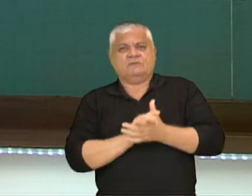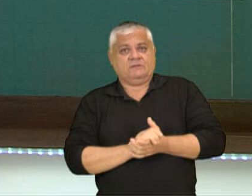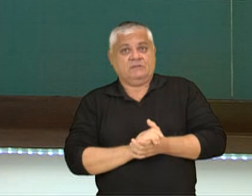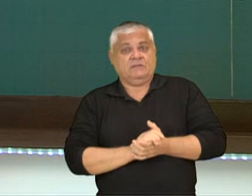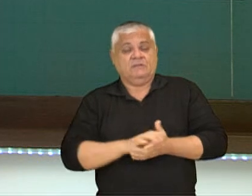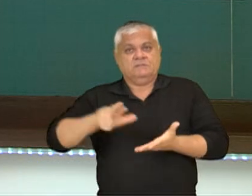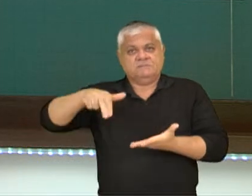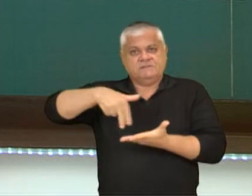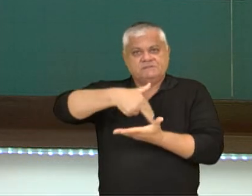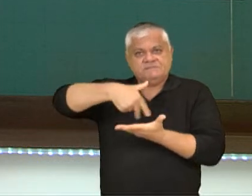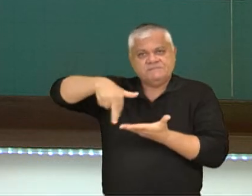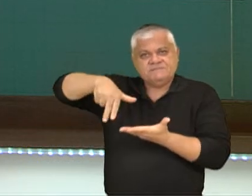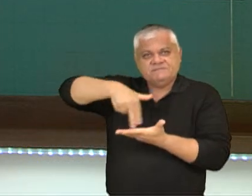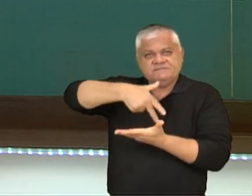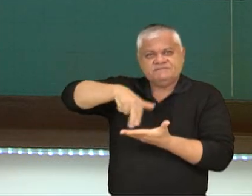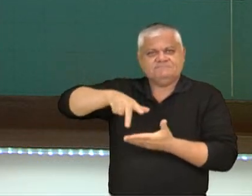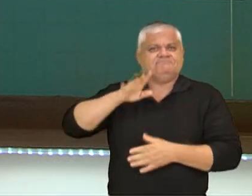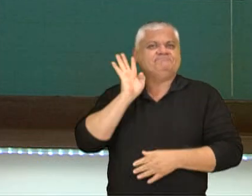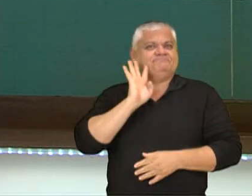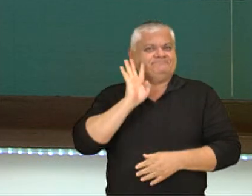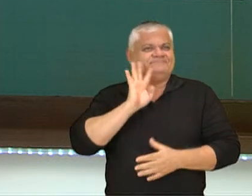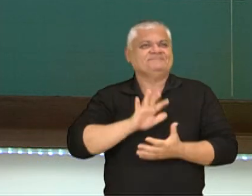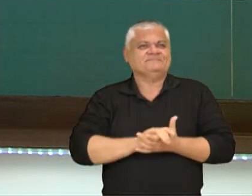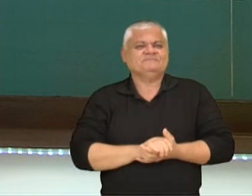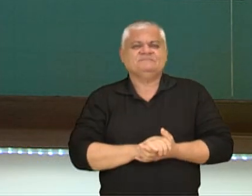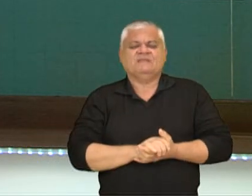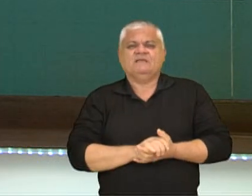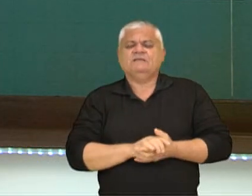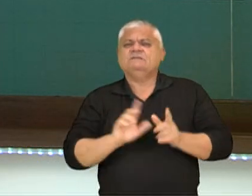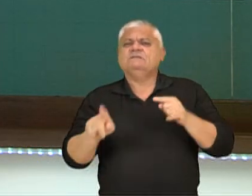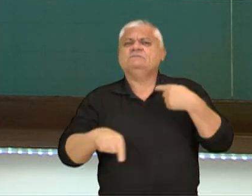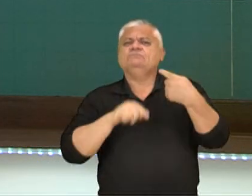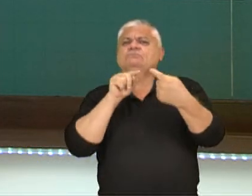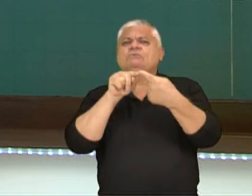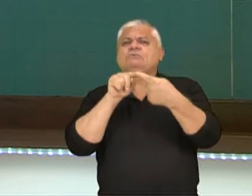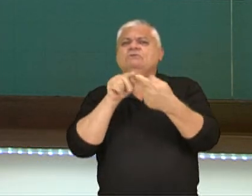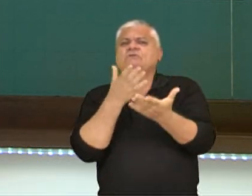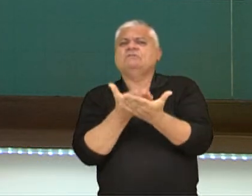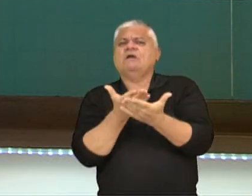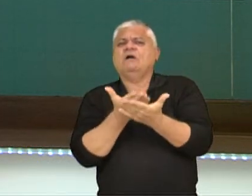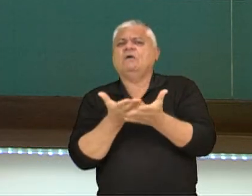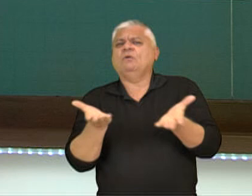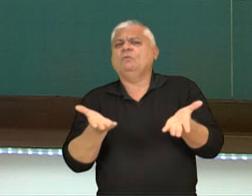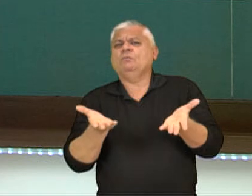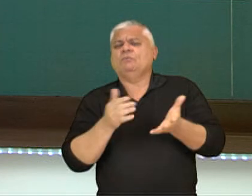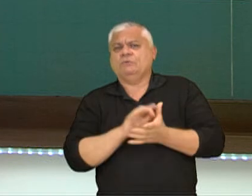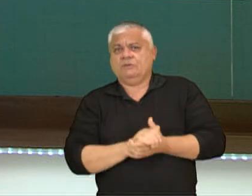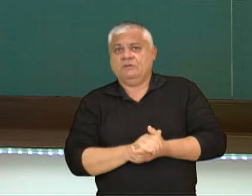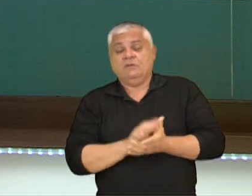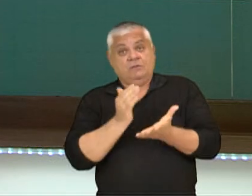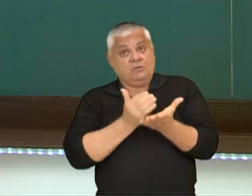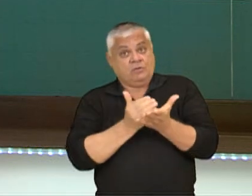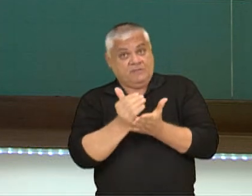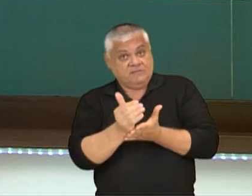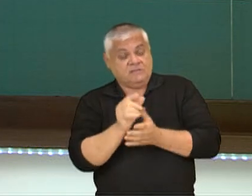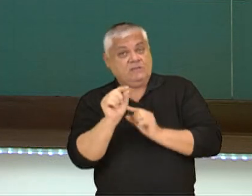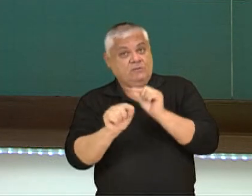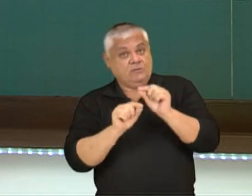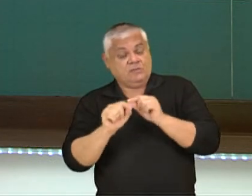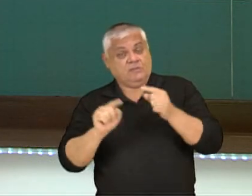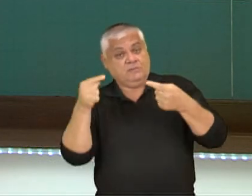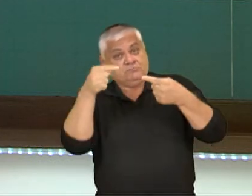a dança. Olha que legal. E quais os objetivos dessa nossa aula de hoje? Então, vamos iniciar com quais